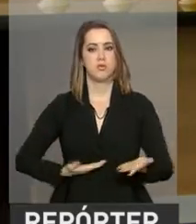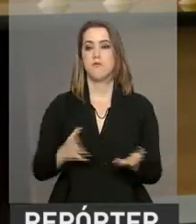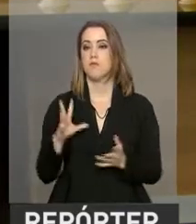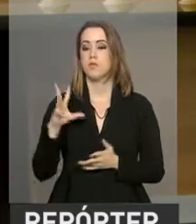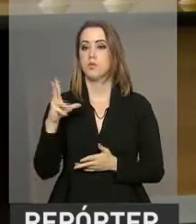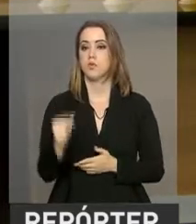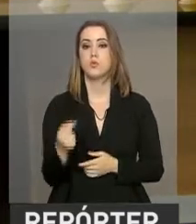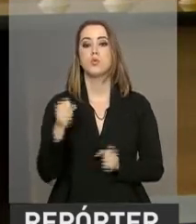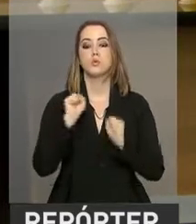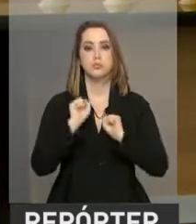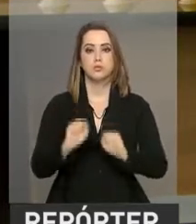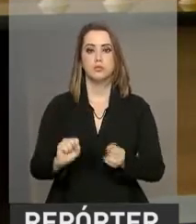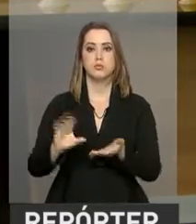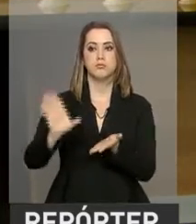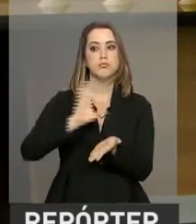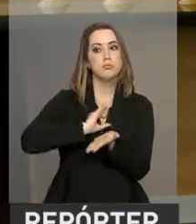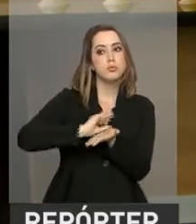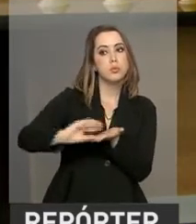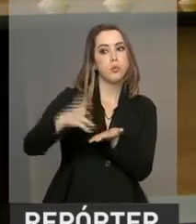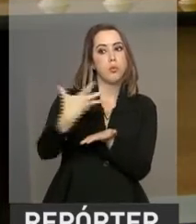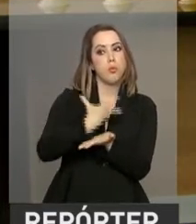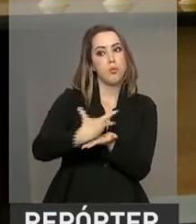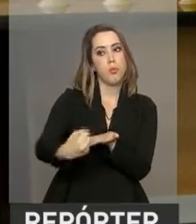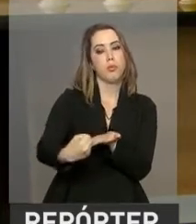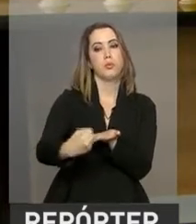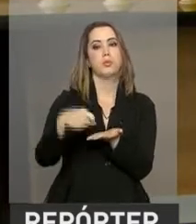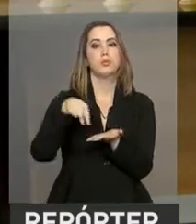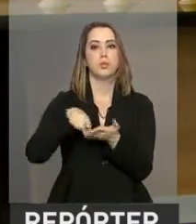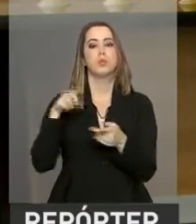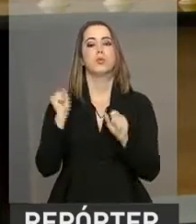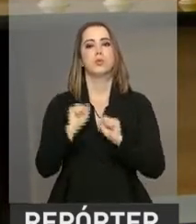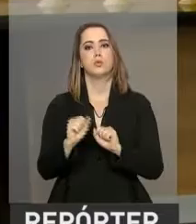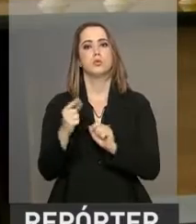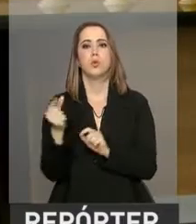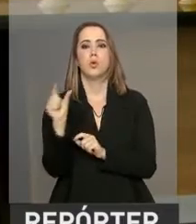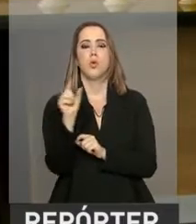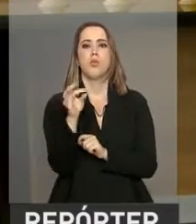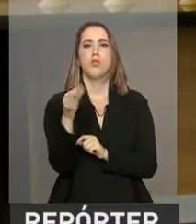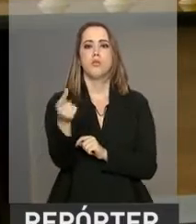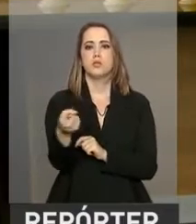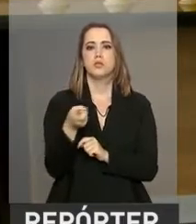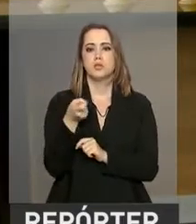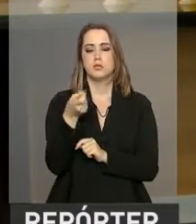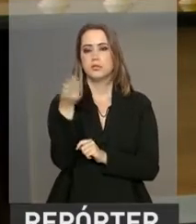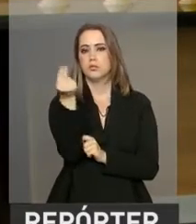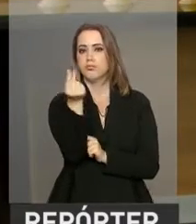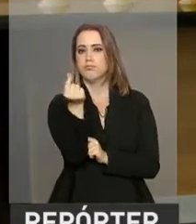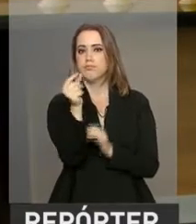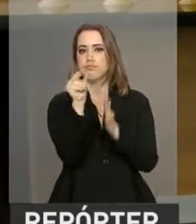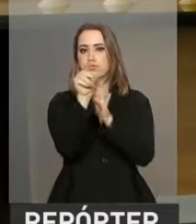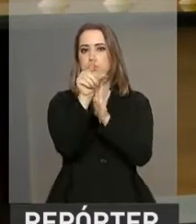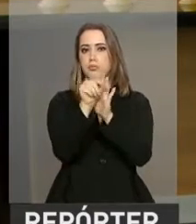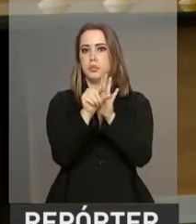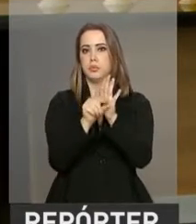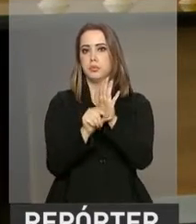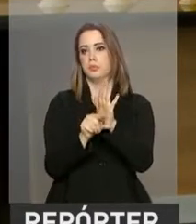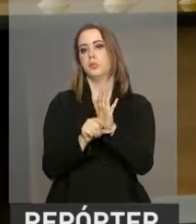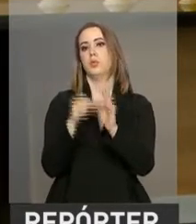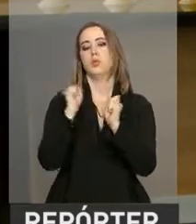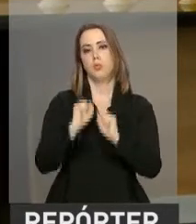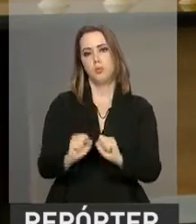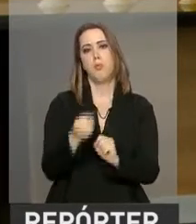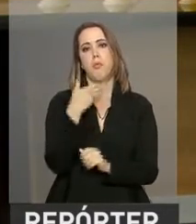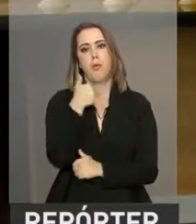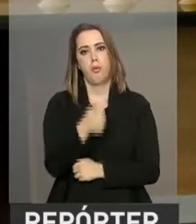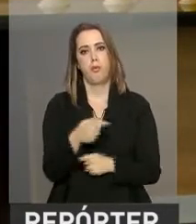que os mesmos possam captar esses recursos a níveis e taxas absolutamente excepcionais e oportunas